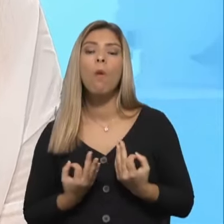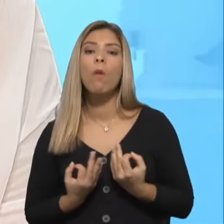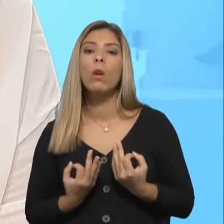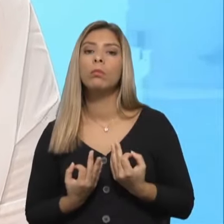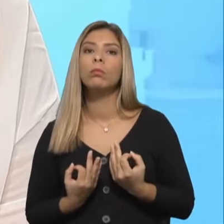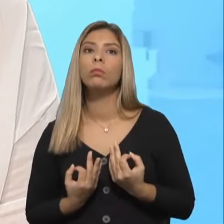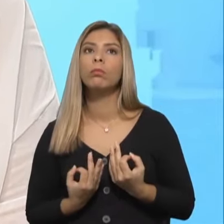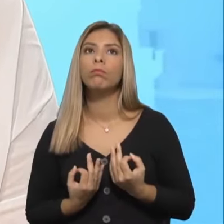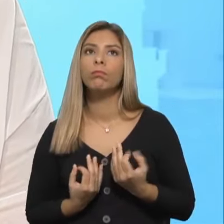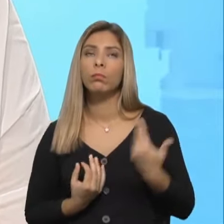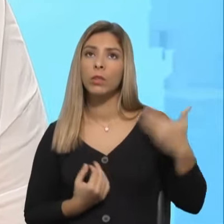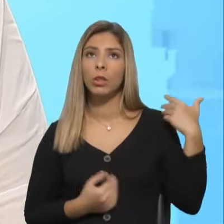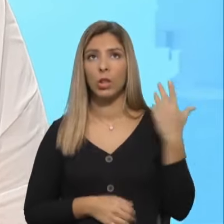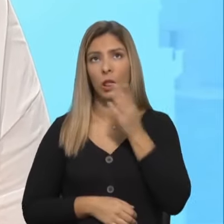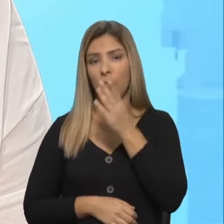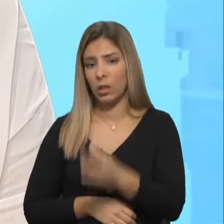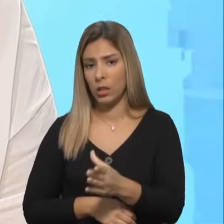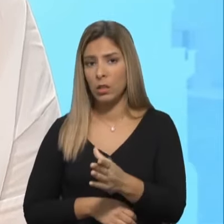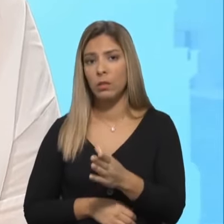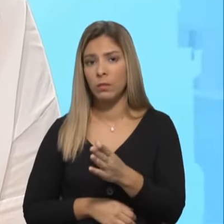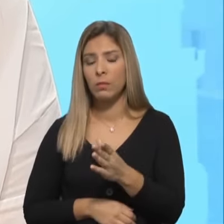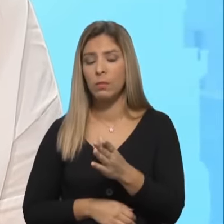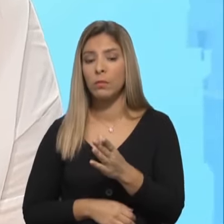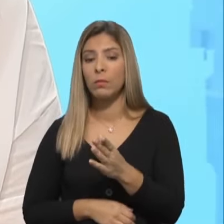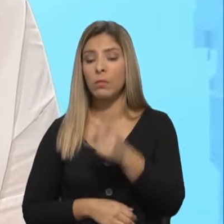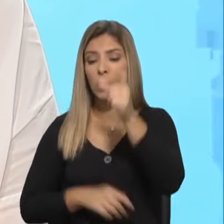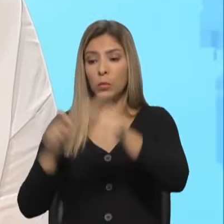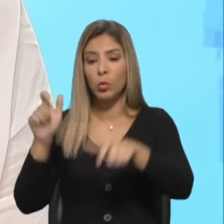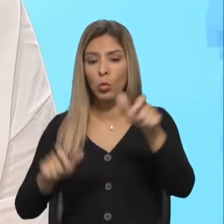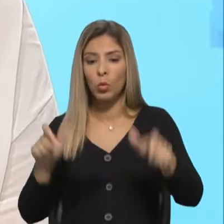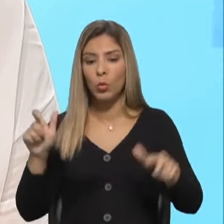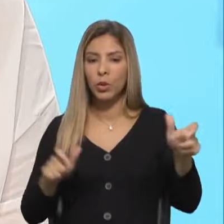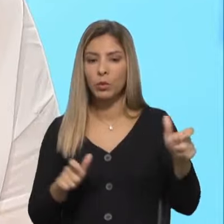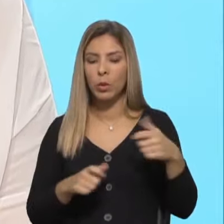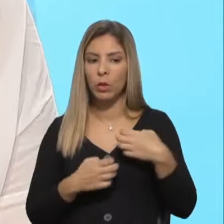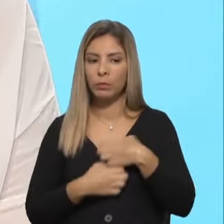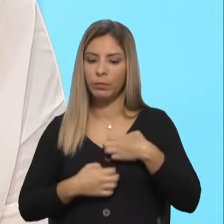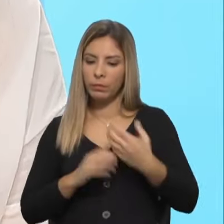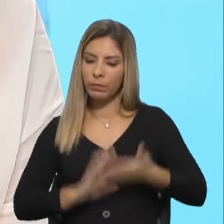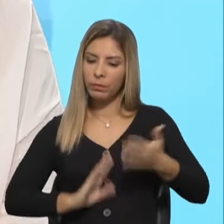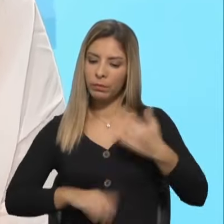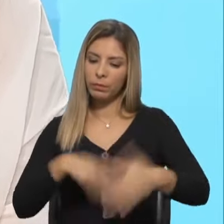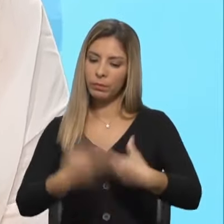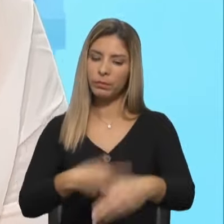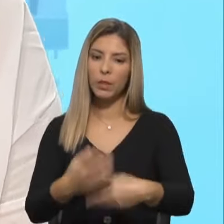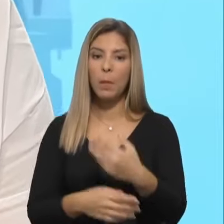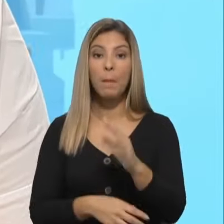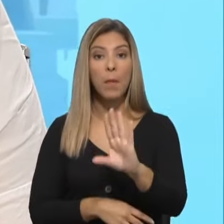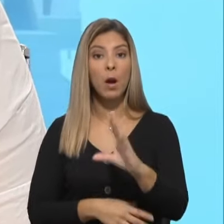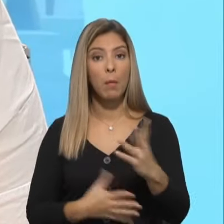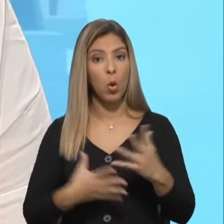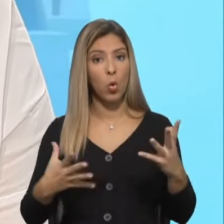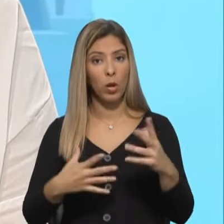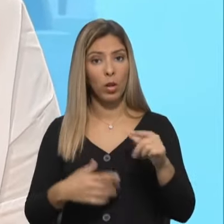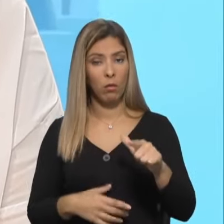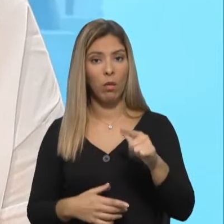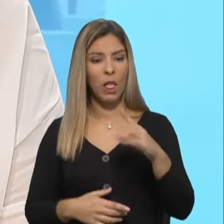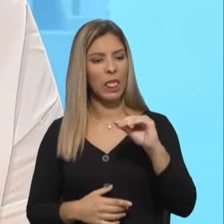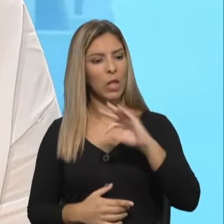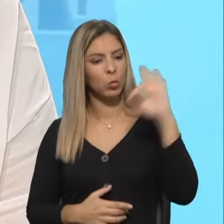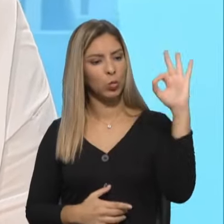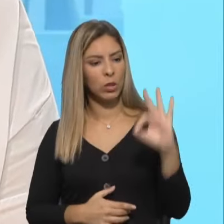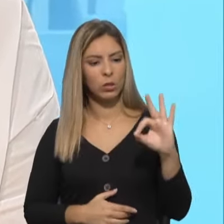como eu dizia há pouco a maior parte das pessoas façam luto sadil a verdade é que nós temos cerca de 10% da população